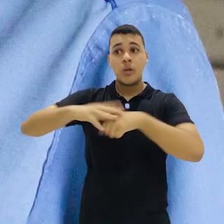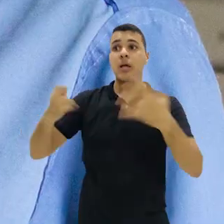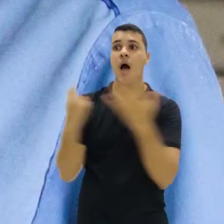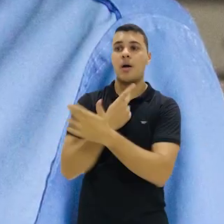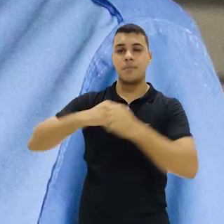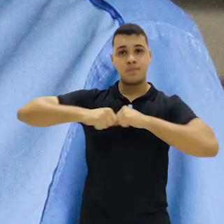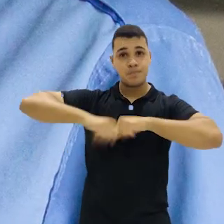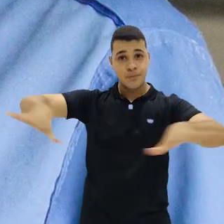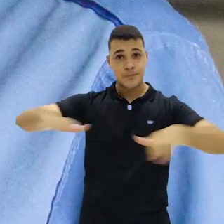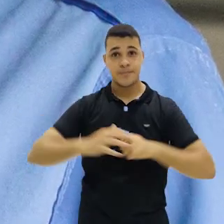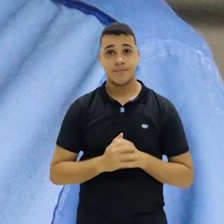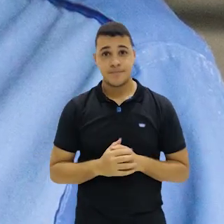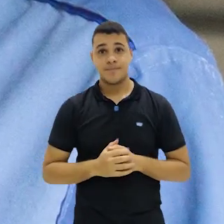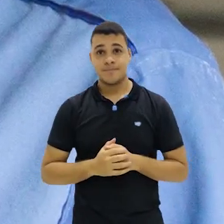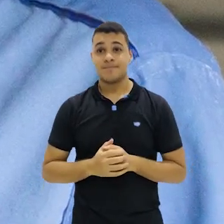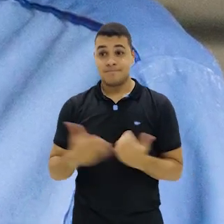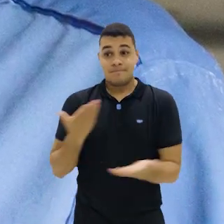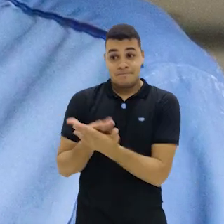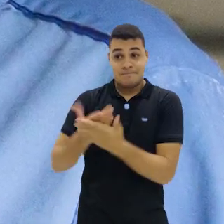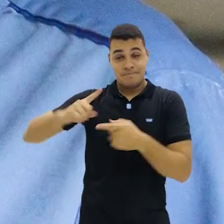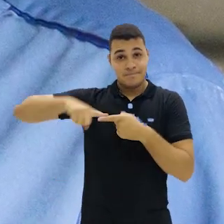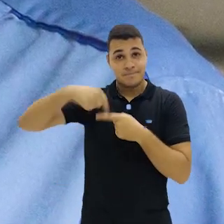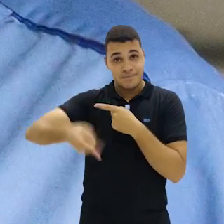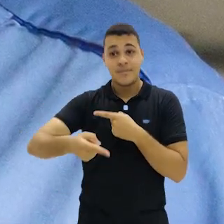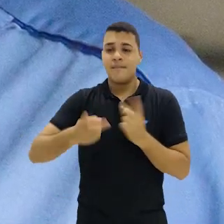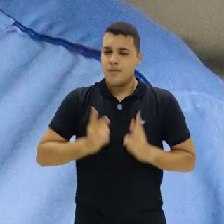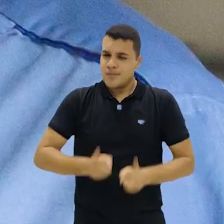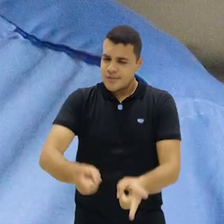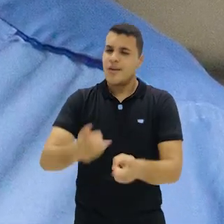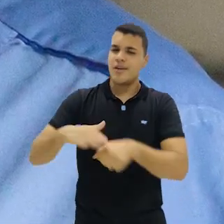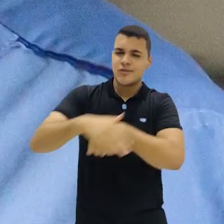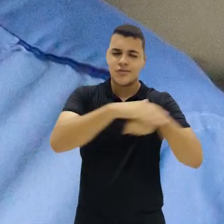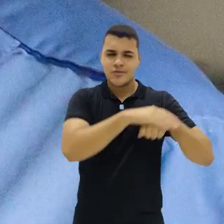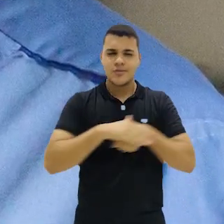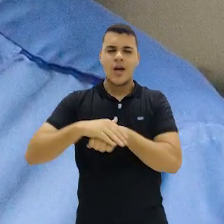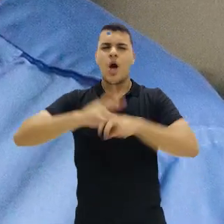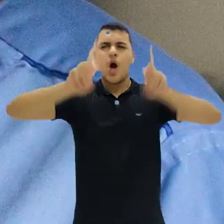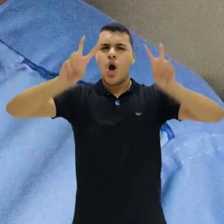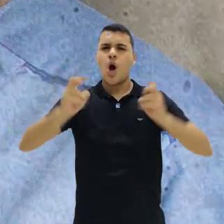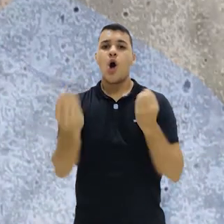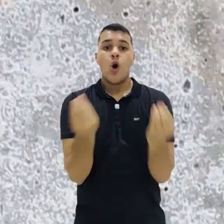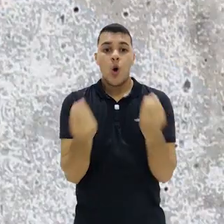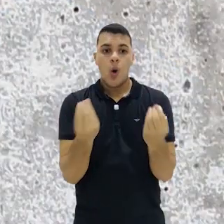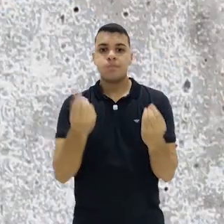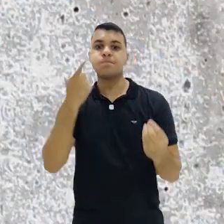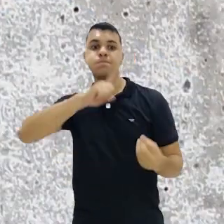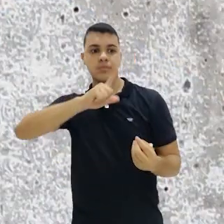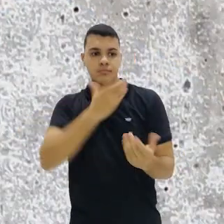doenças em geral, mas principalmente a do novo coronavírus. Até lá!